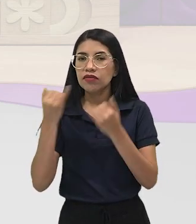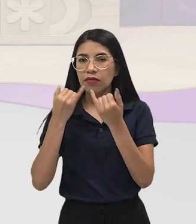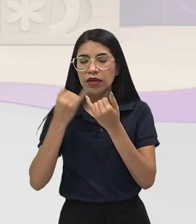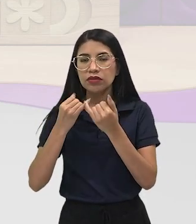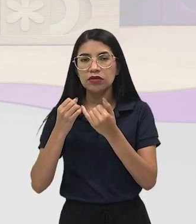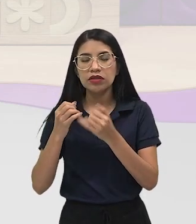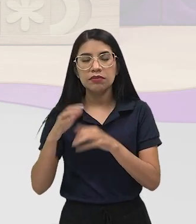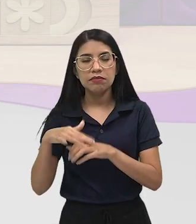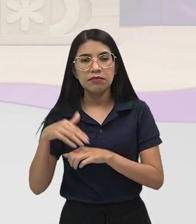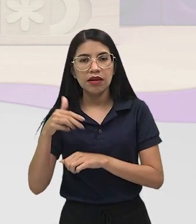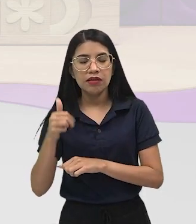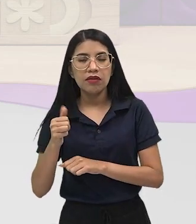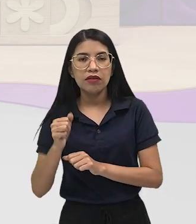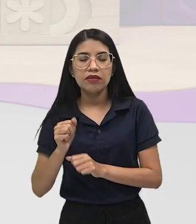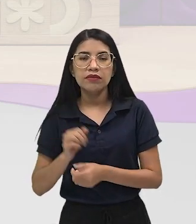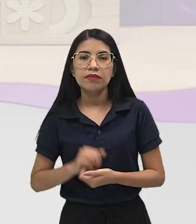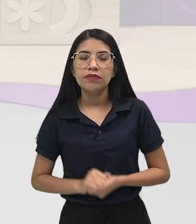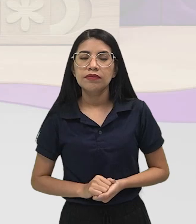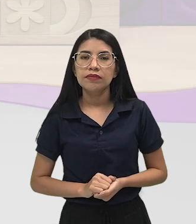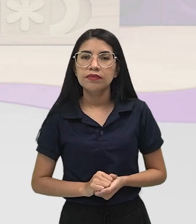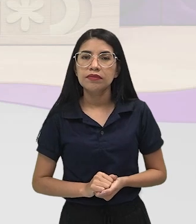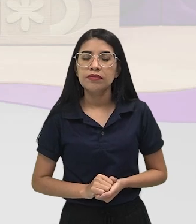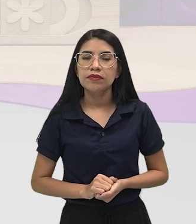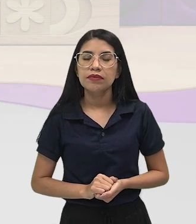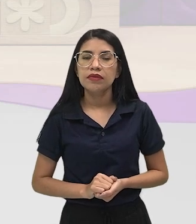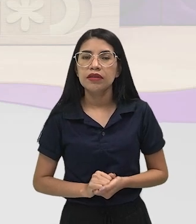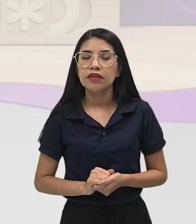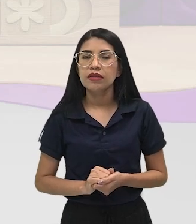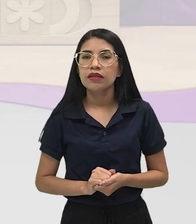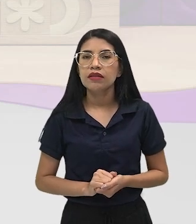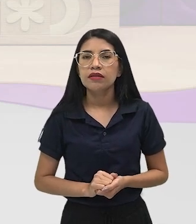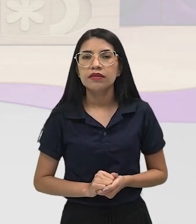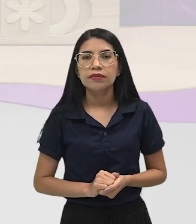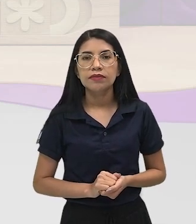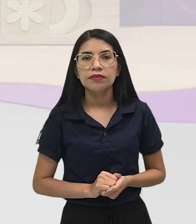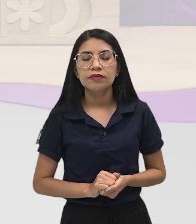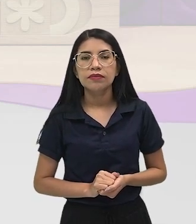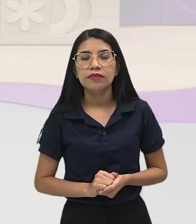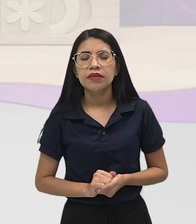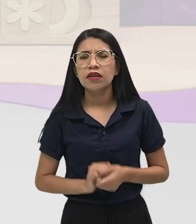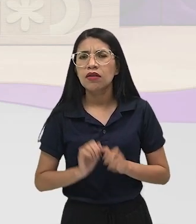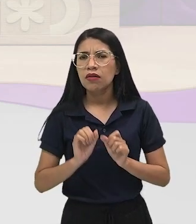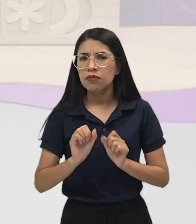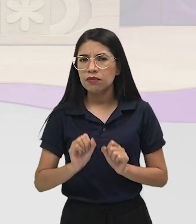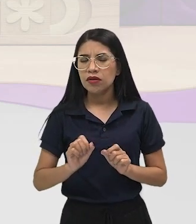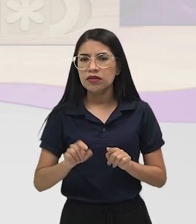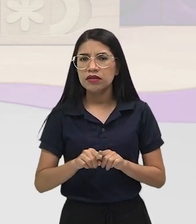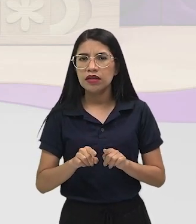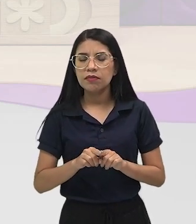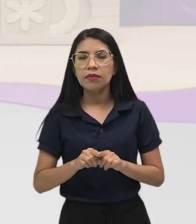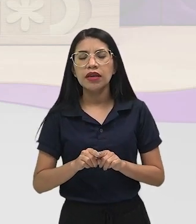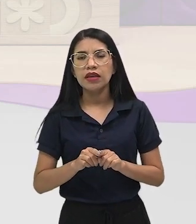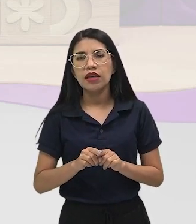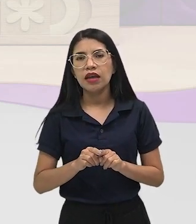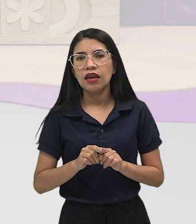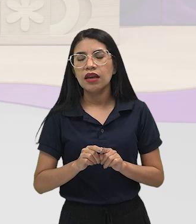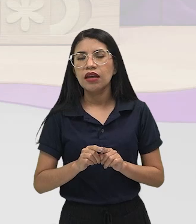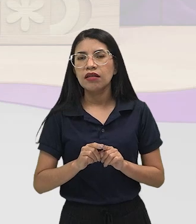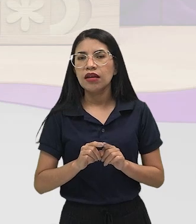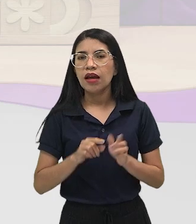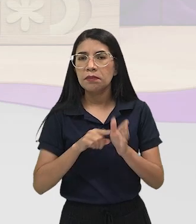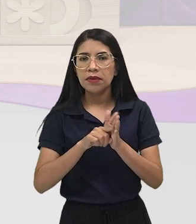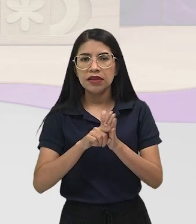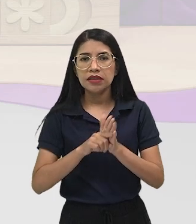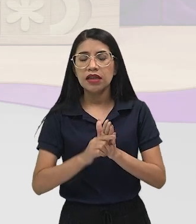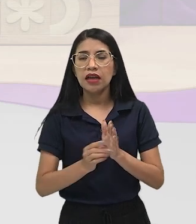por exemplo, vocês podem estar se perguntando depois aí, então eu posso fazer isso dentro da minha própria turma?